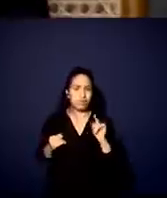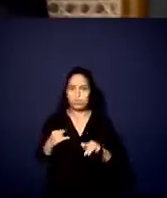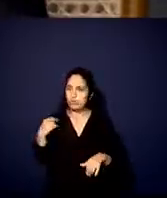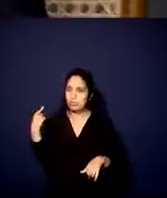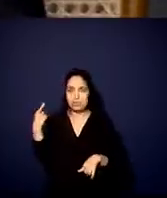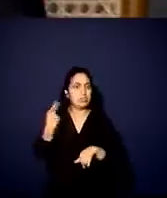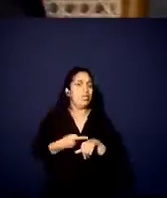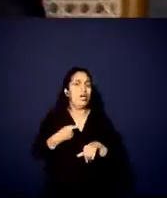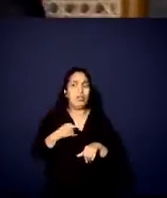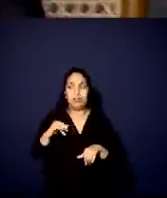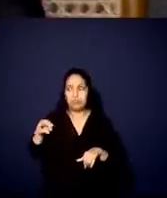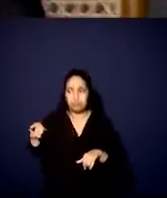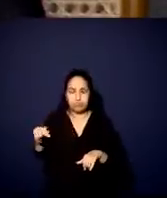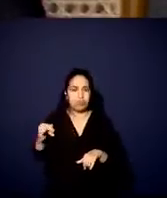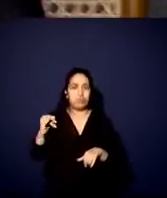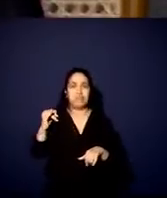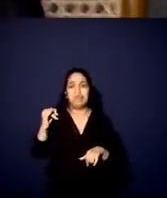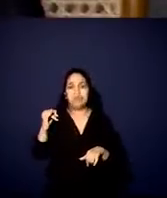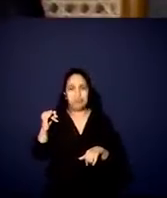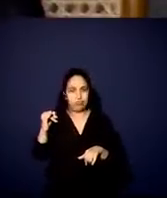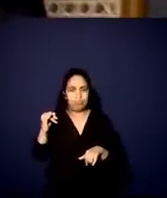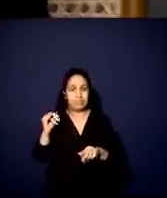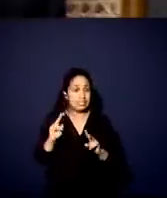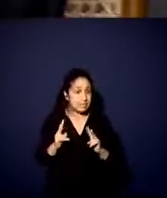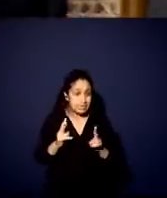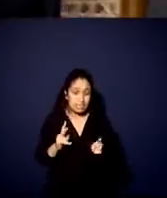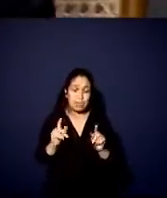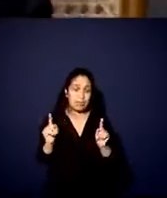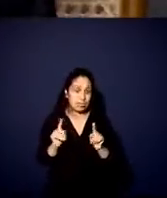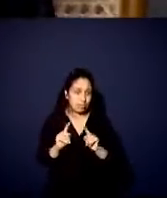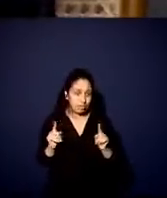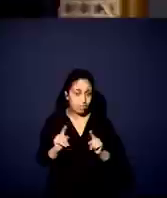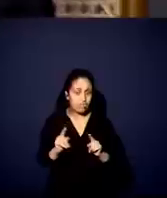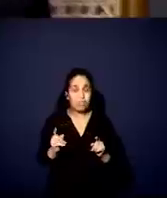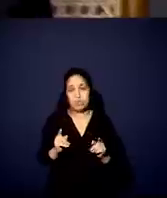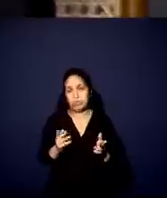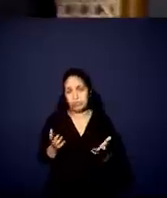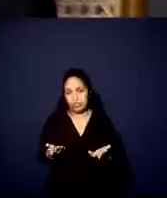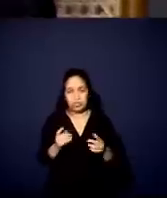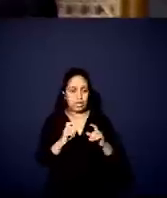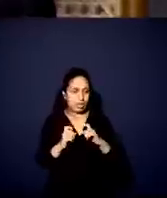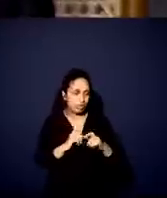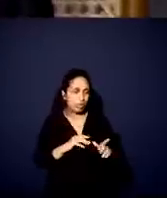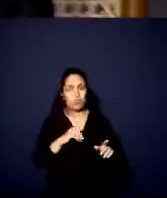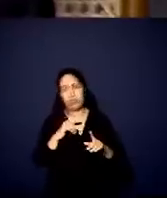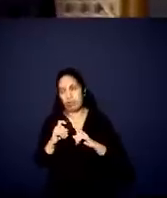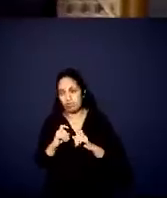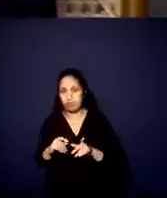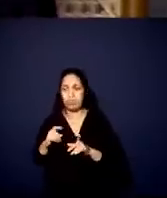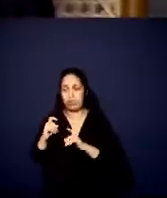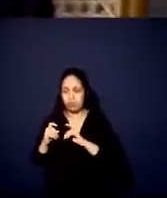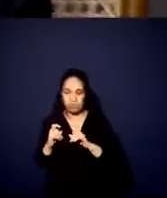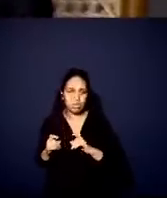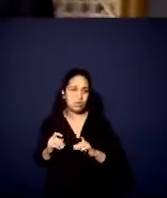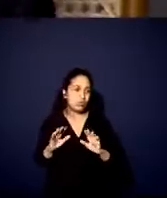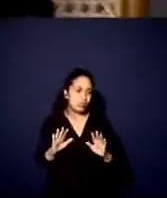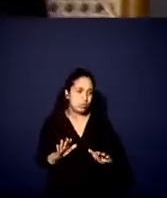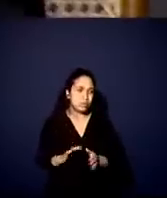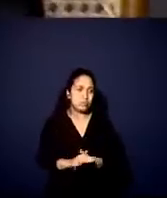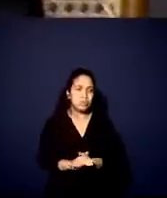tão rápido talvez não tão tantas Constância vamos assim de a reunião atrás de reunião mas